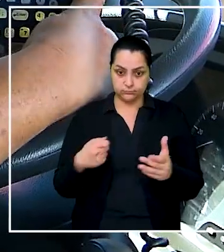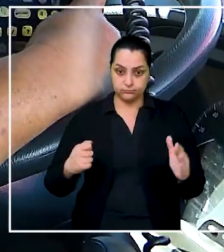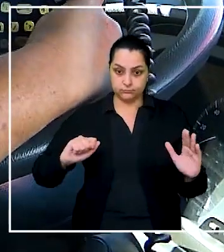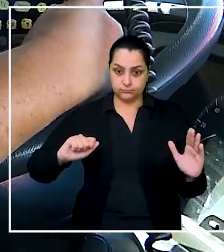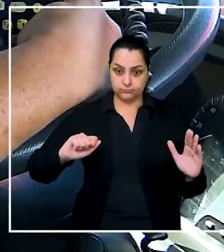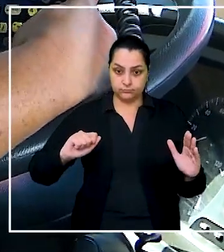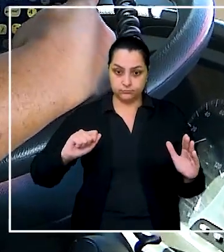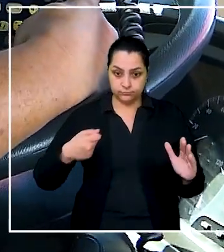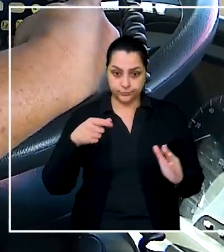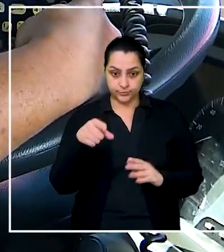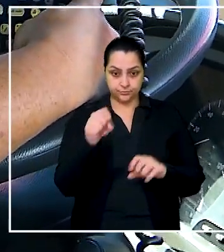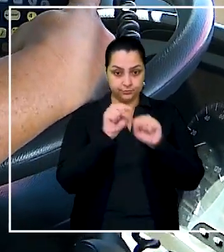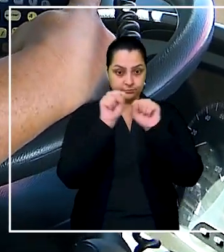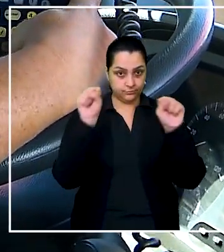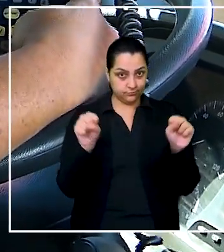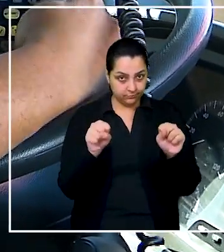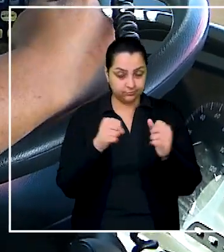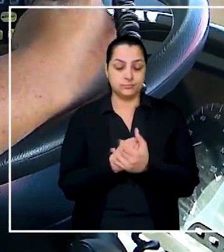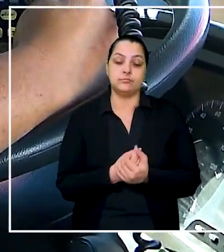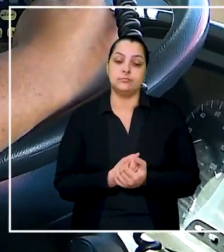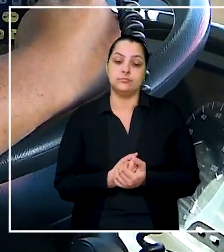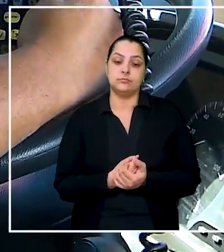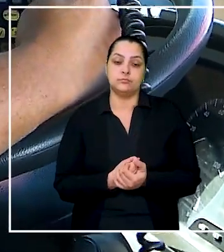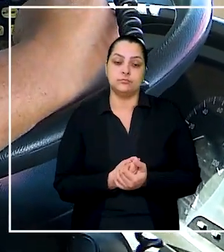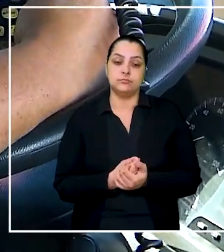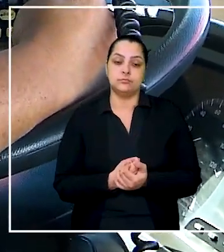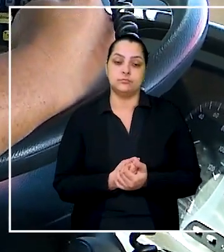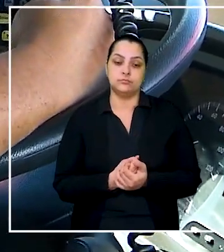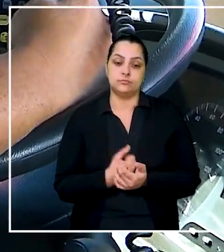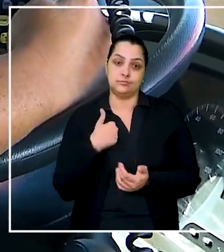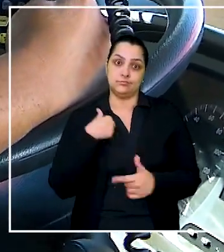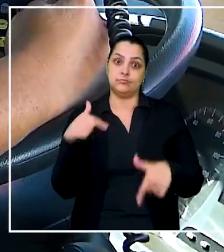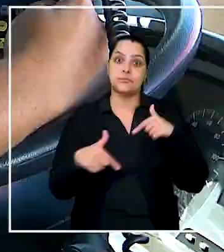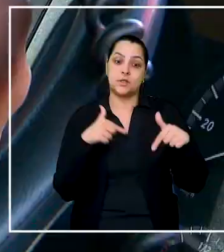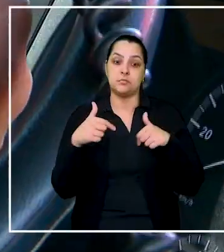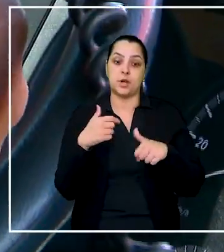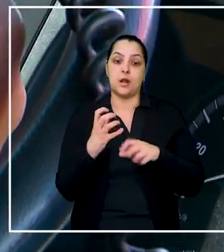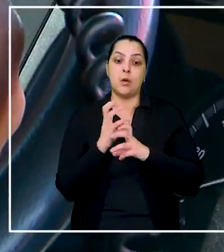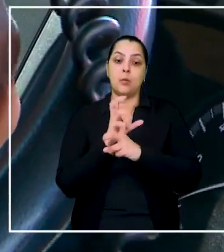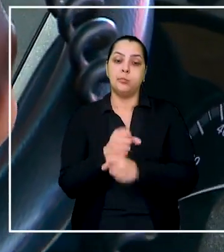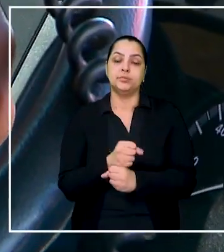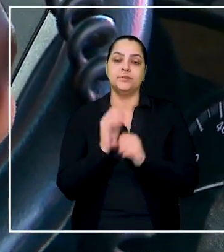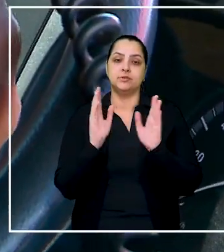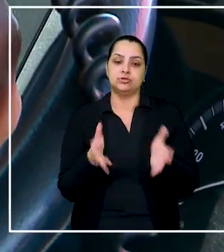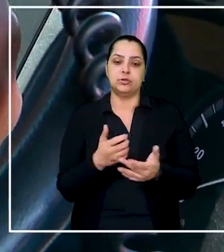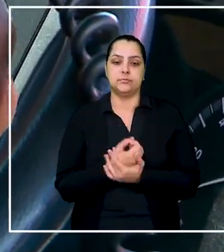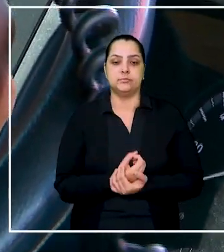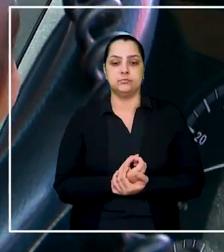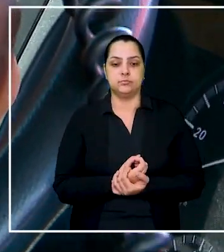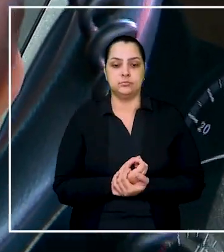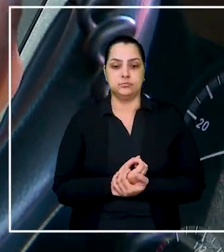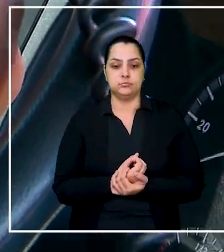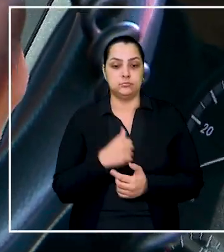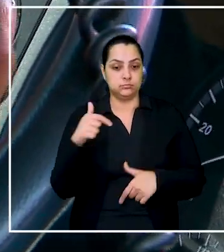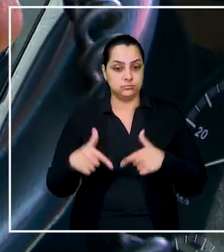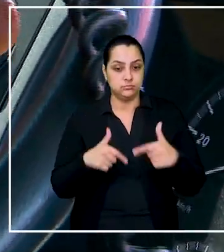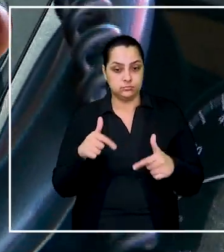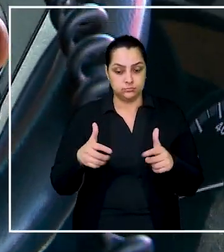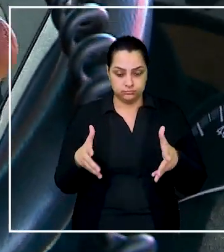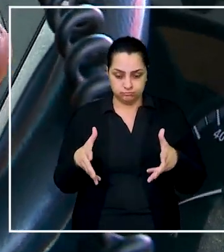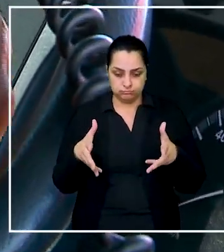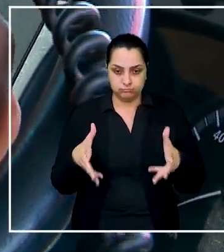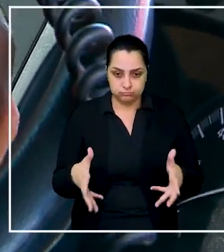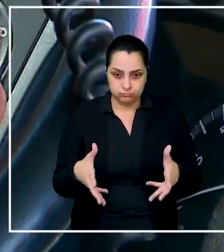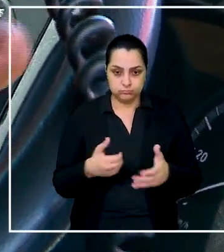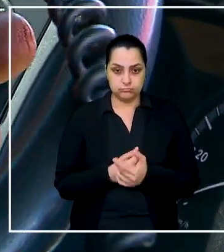eu ligo o caminhão com esses sistemas, eu já estou em jornada. Estou entrando agora no